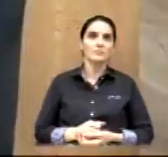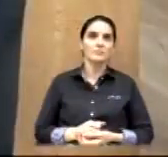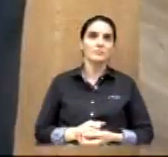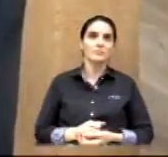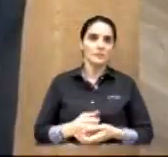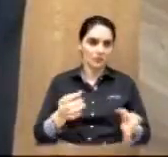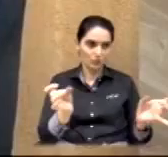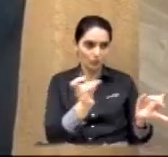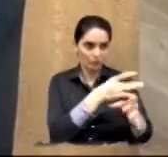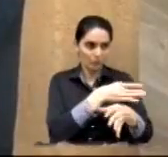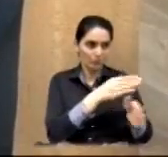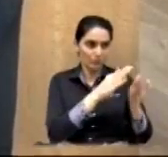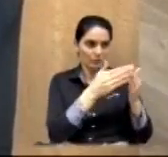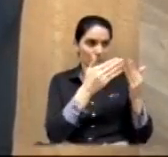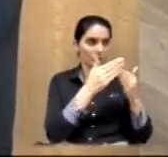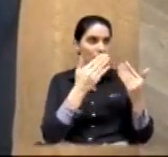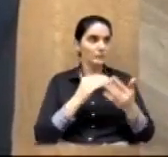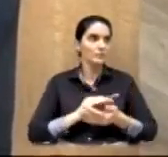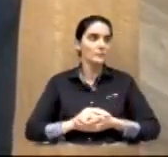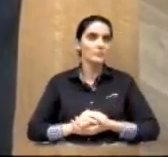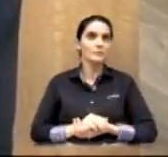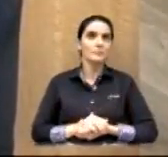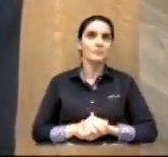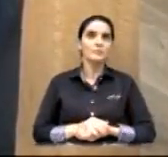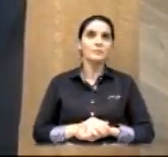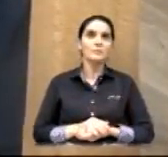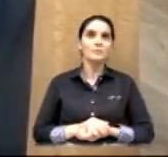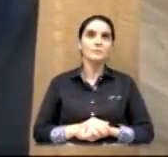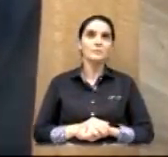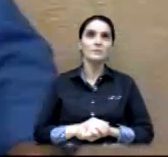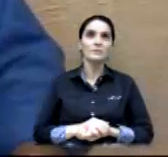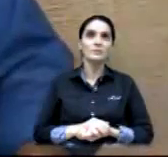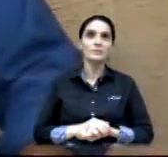Conclua, por favor. Pode concluir.